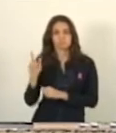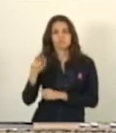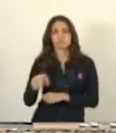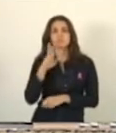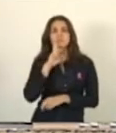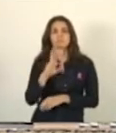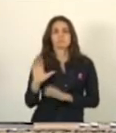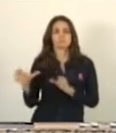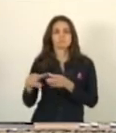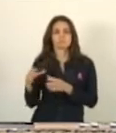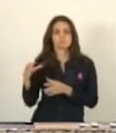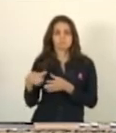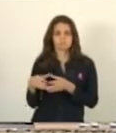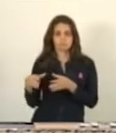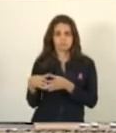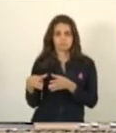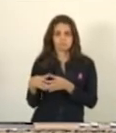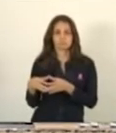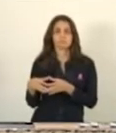das comissões